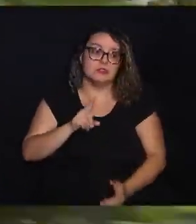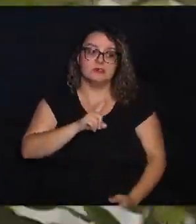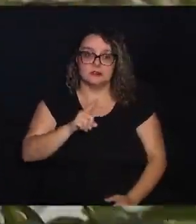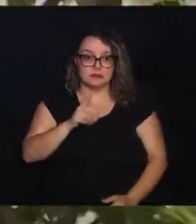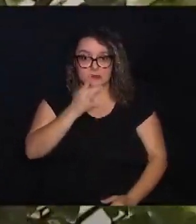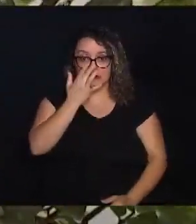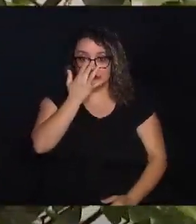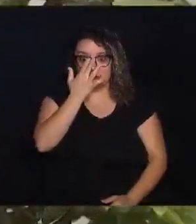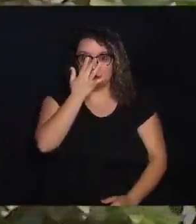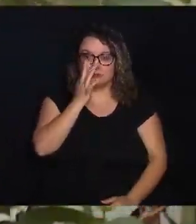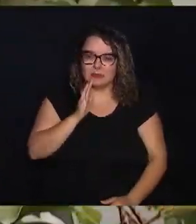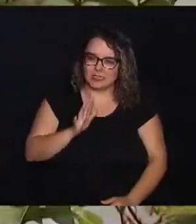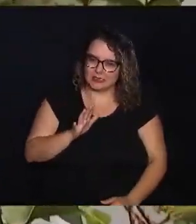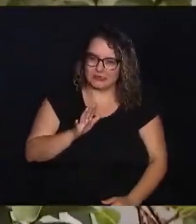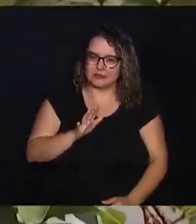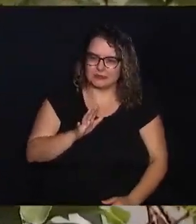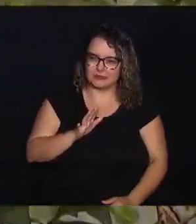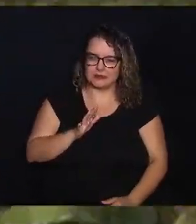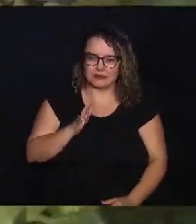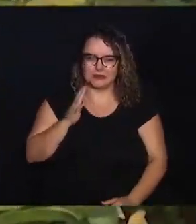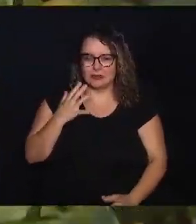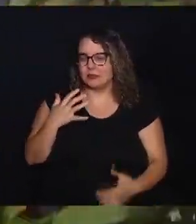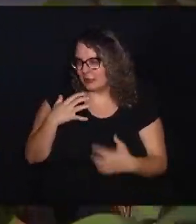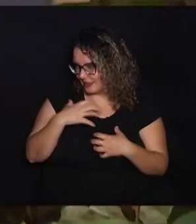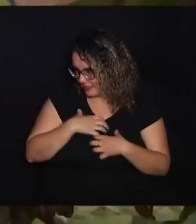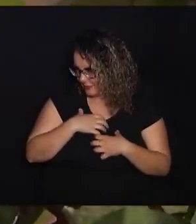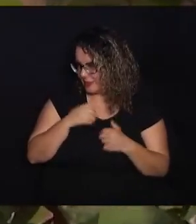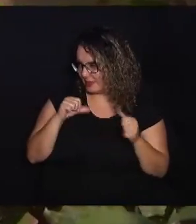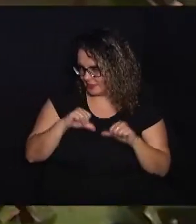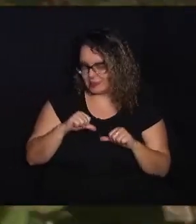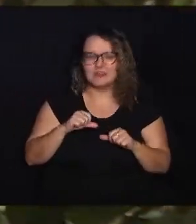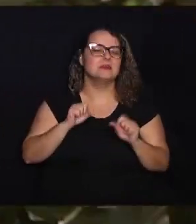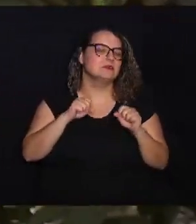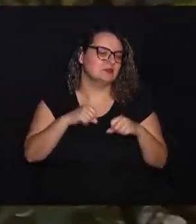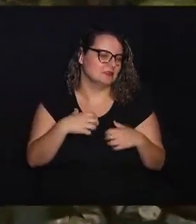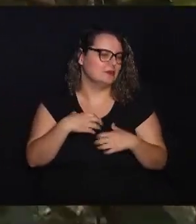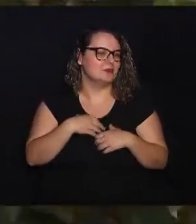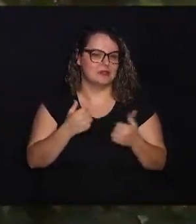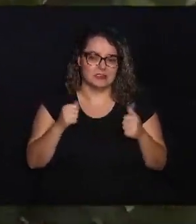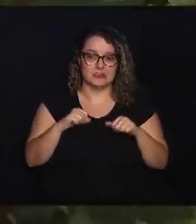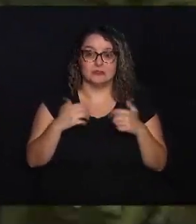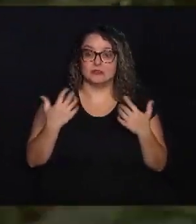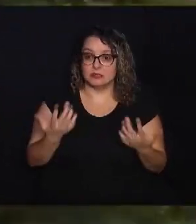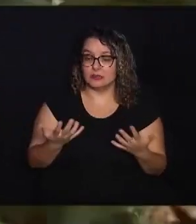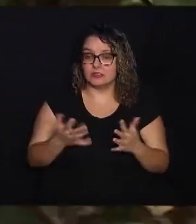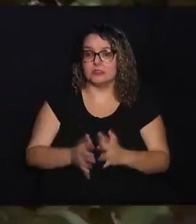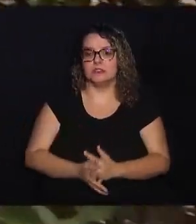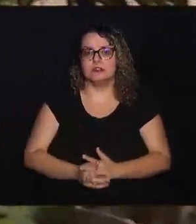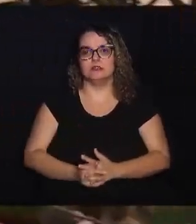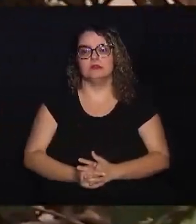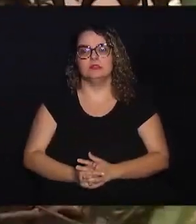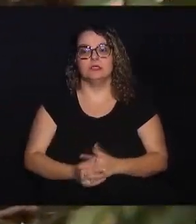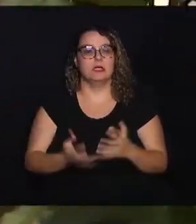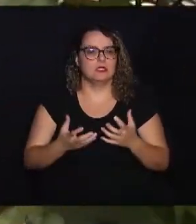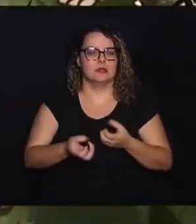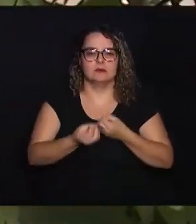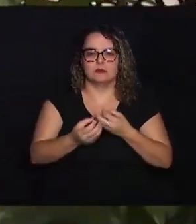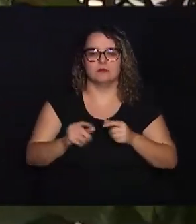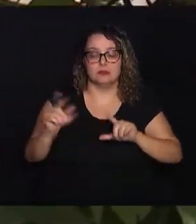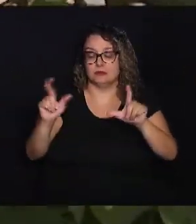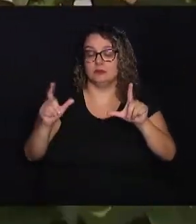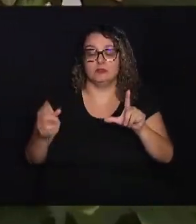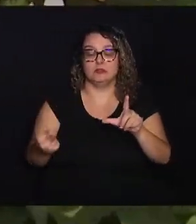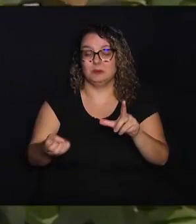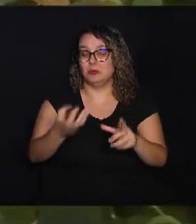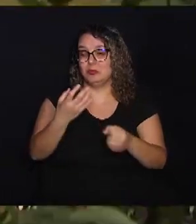cheguei, mas sabe aquela situação? Emocionalmente foi tudo aquilo. Emocionalmente abalou. E aí você queria informações, ligava a televisão e você